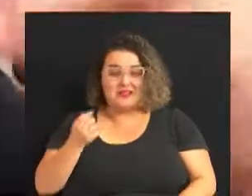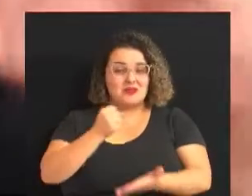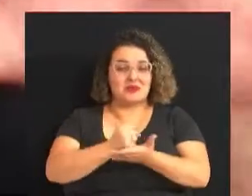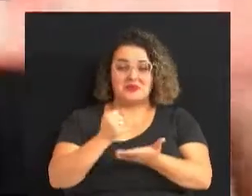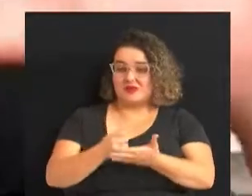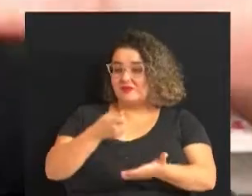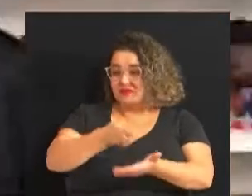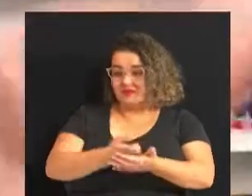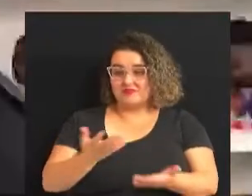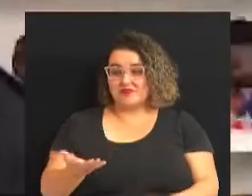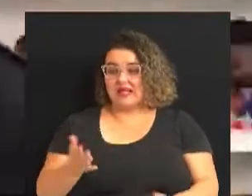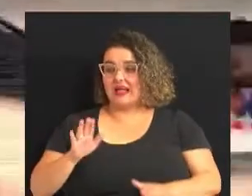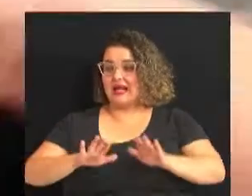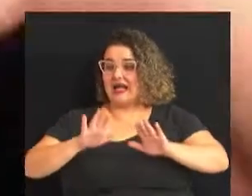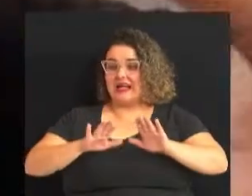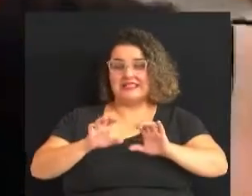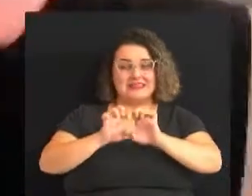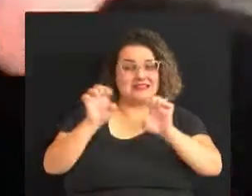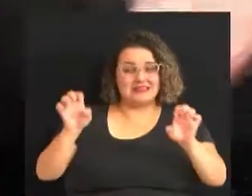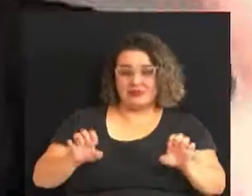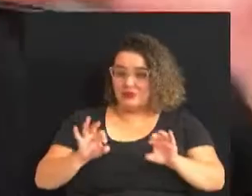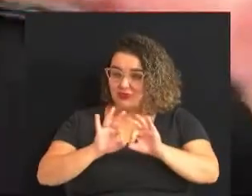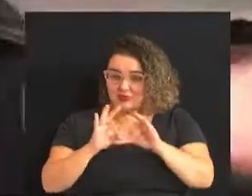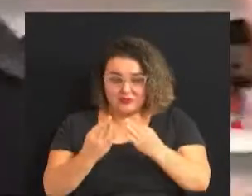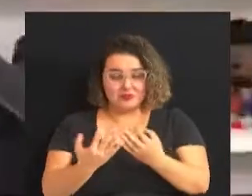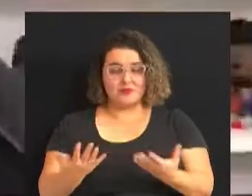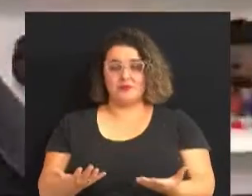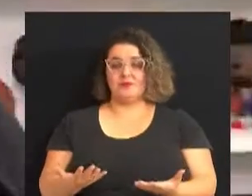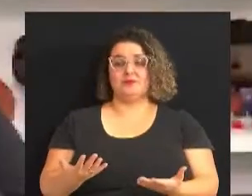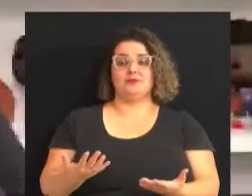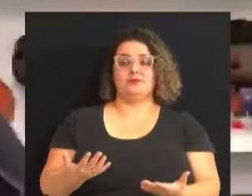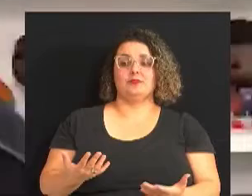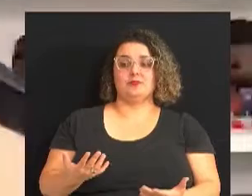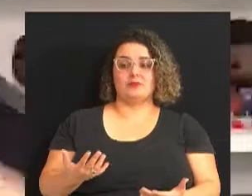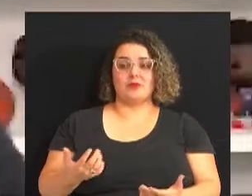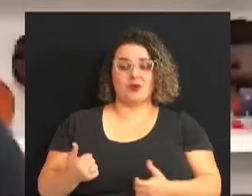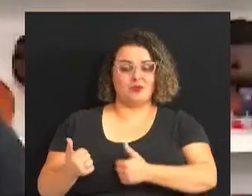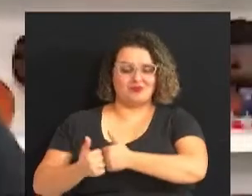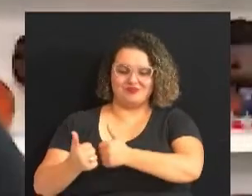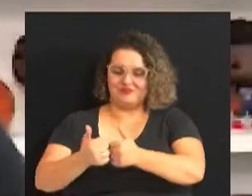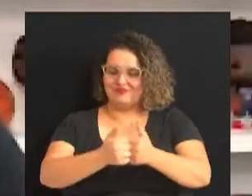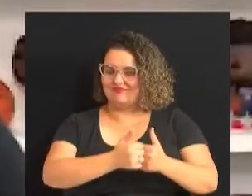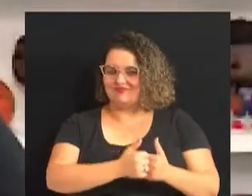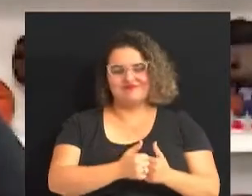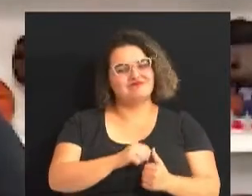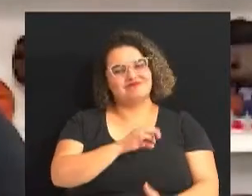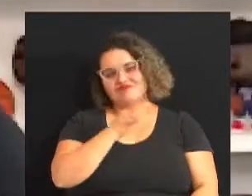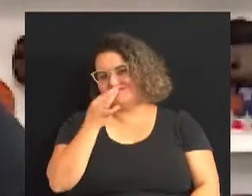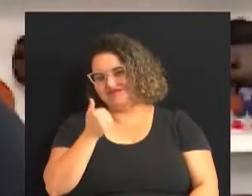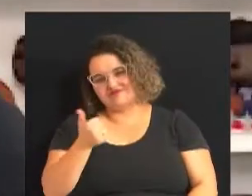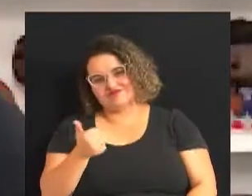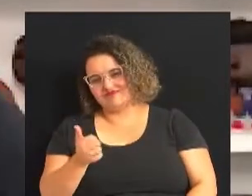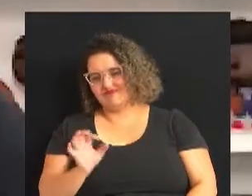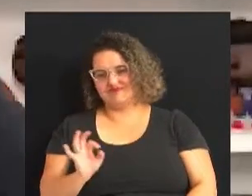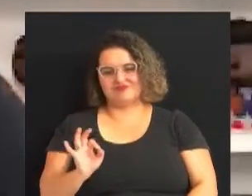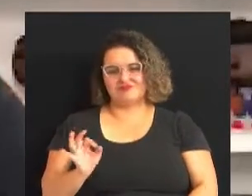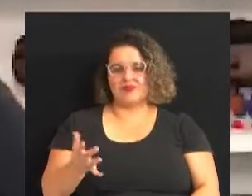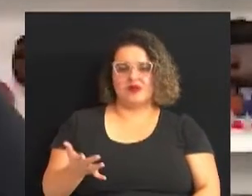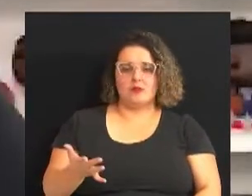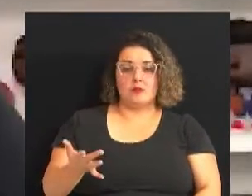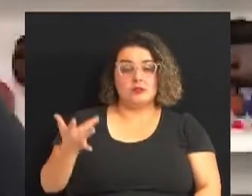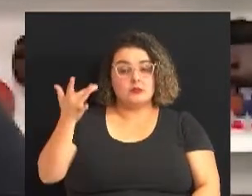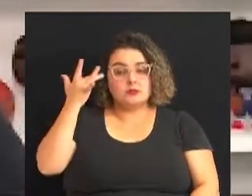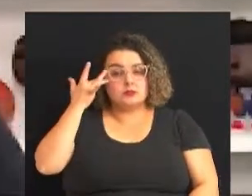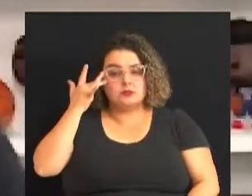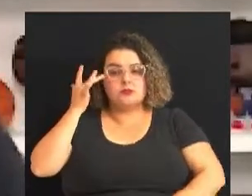às vezes a estrutura familiar ou o ao redor dele não funcionou muito bem para ele poder ter cabeça de ficar